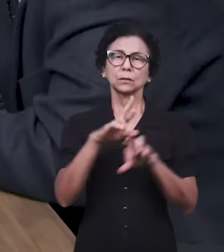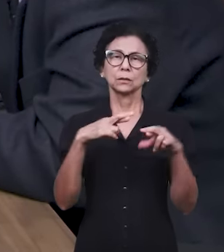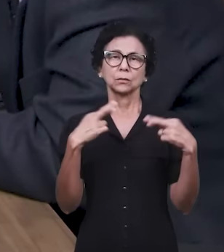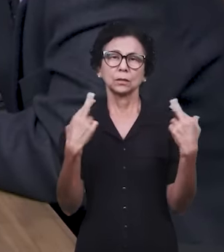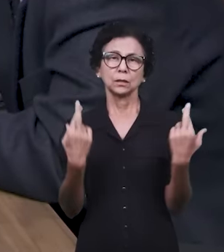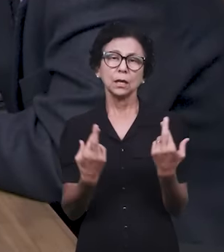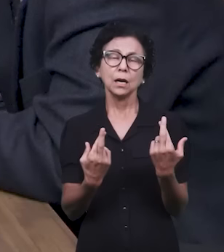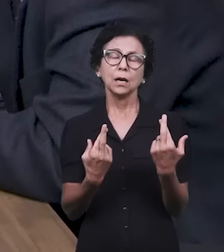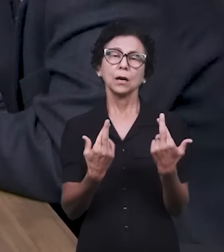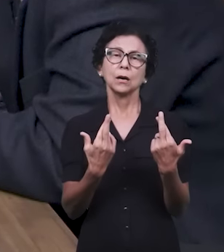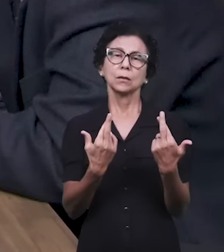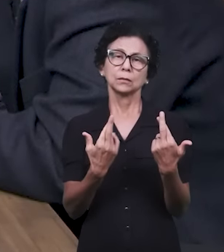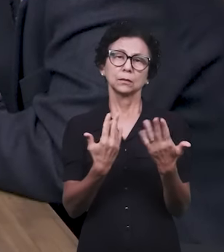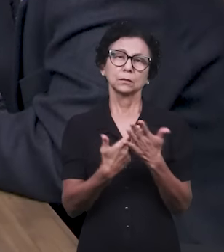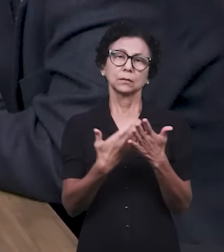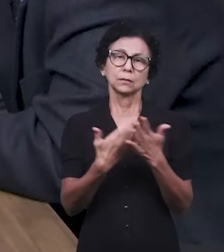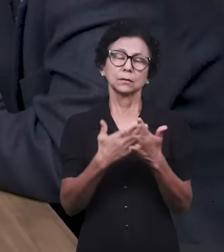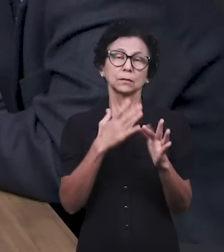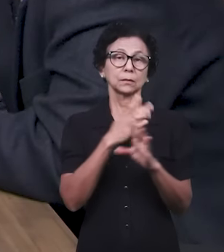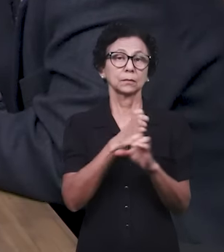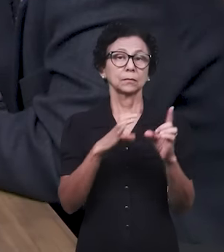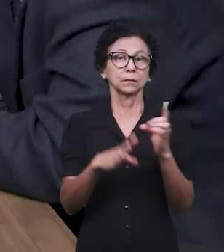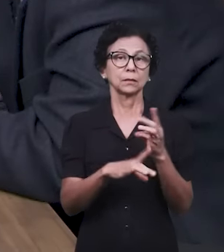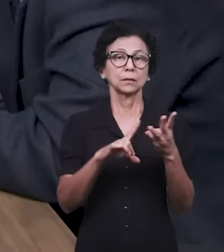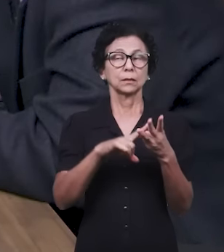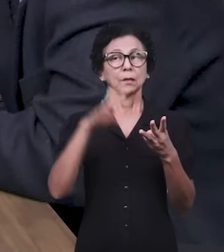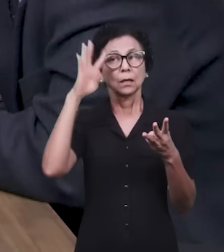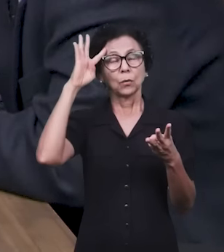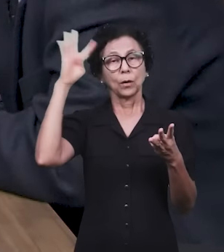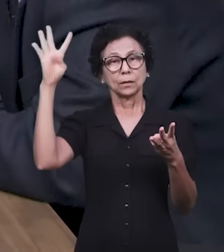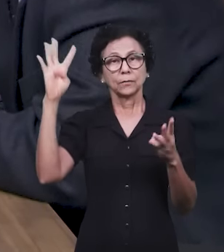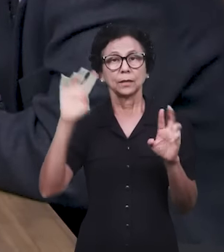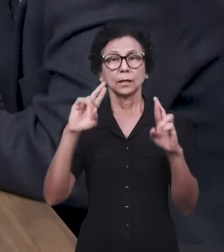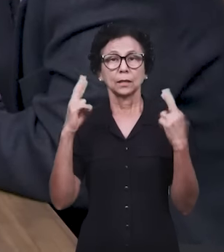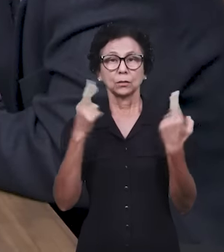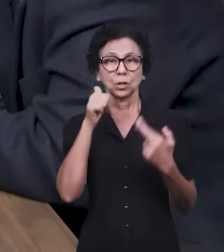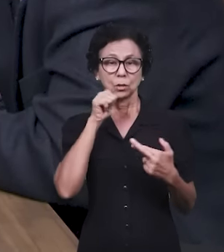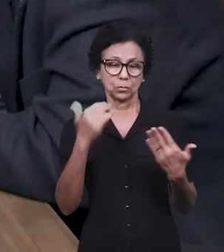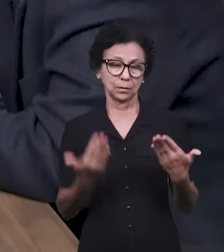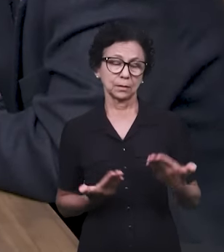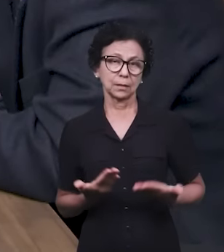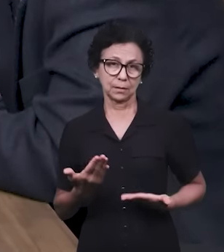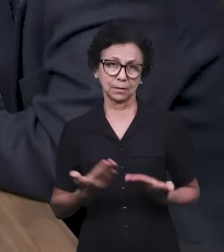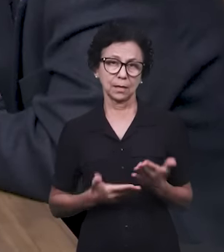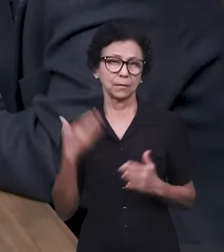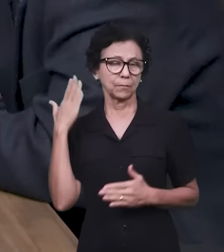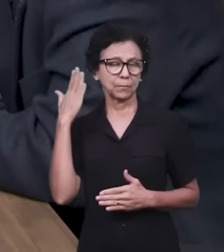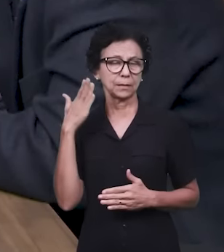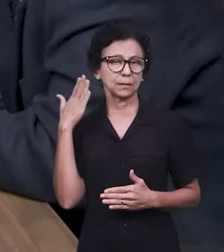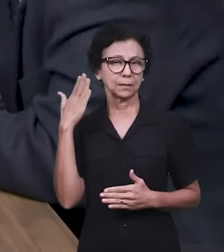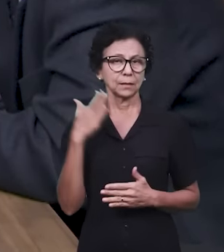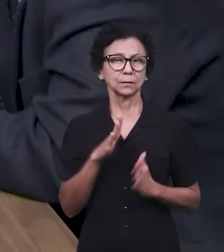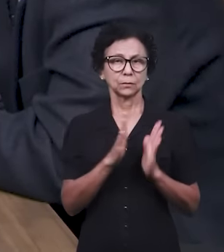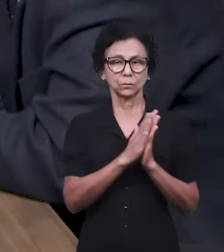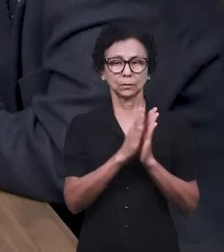escola bidominical, né? E aí tem quarta-feira com as senhoras reúnem, tem uma mensagem, uma palavra, oração da senhora,